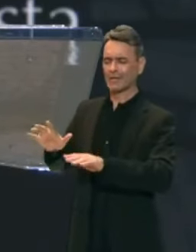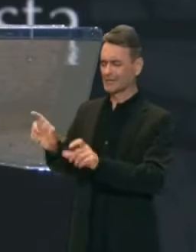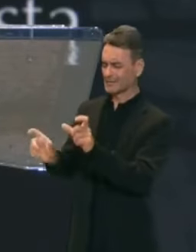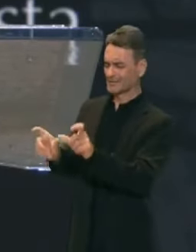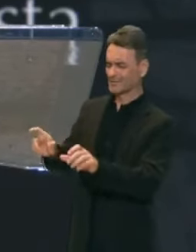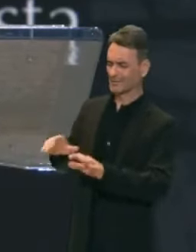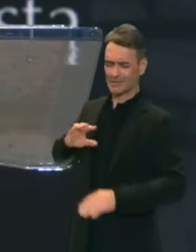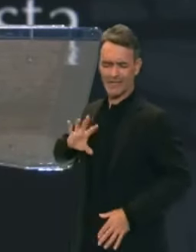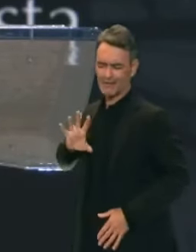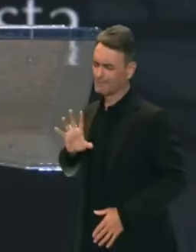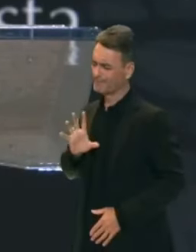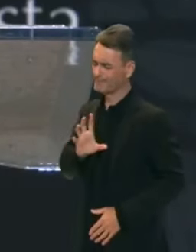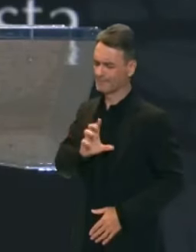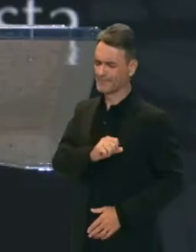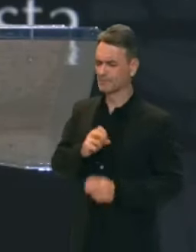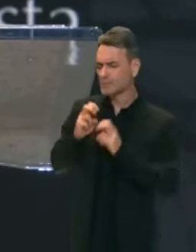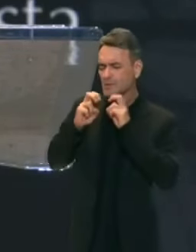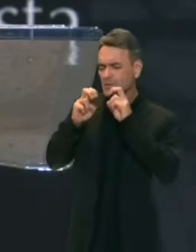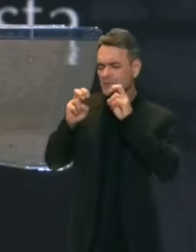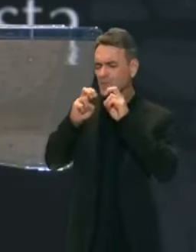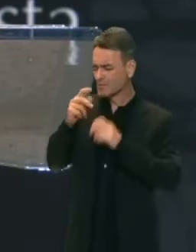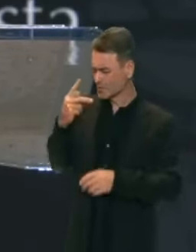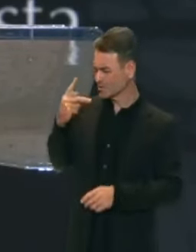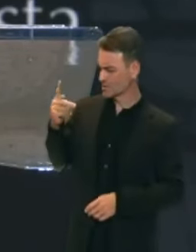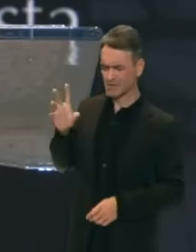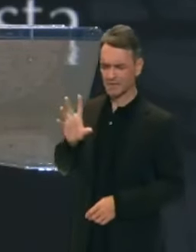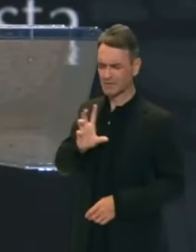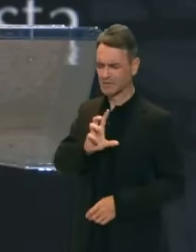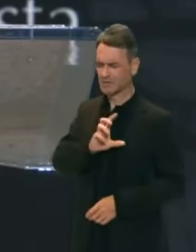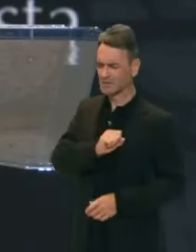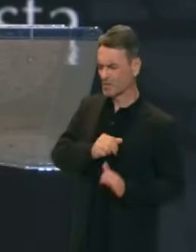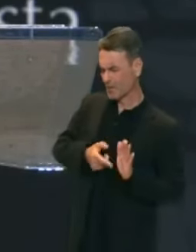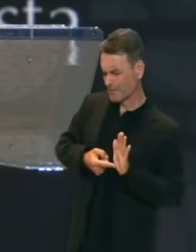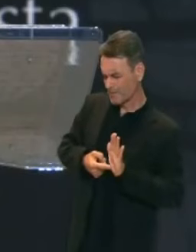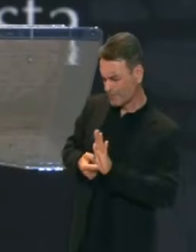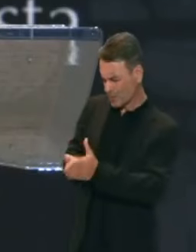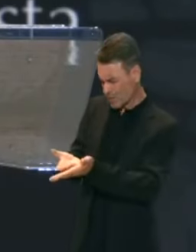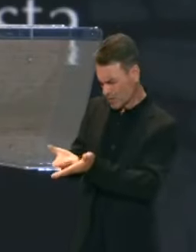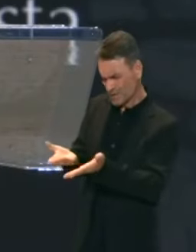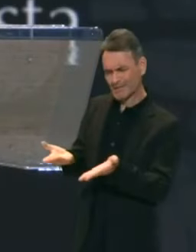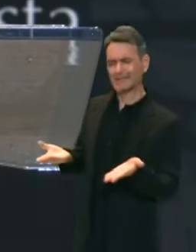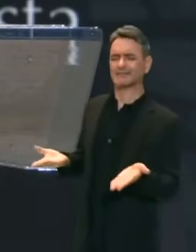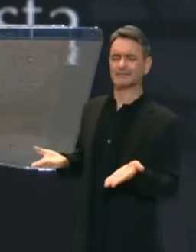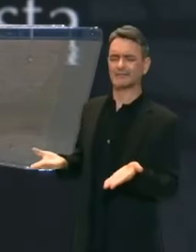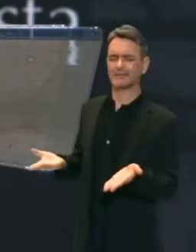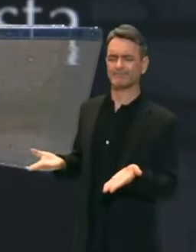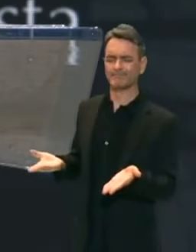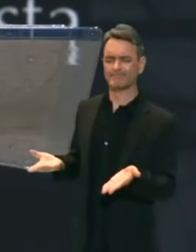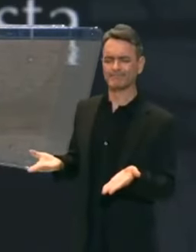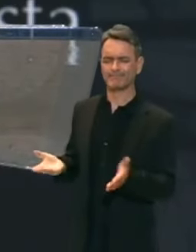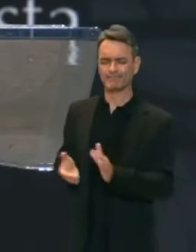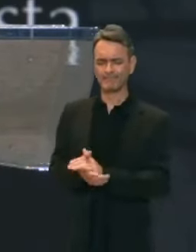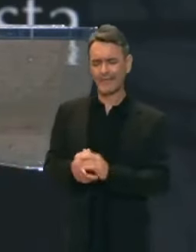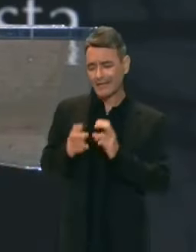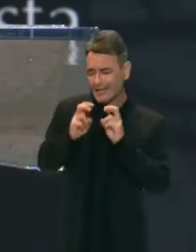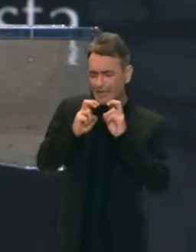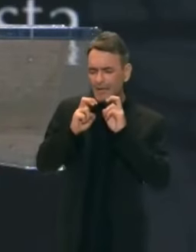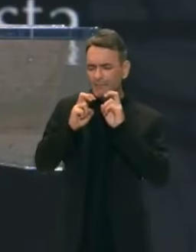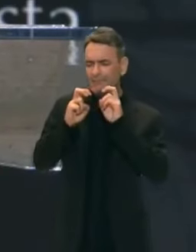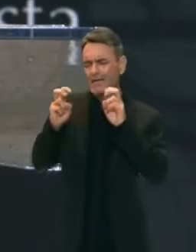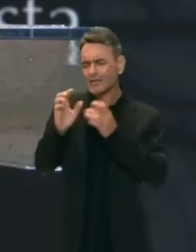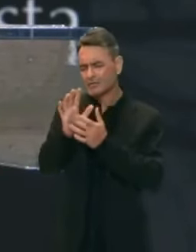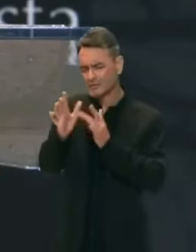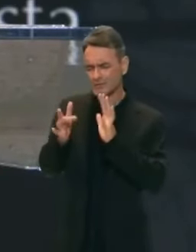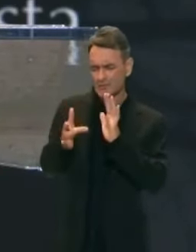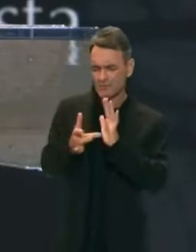amamos, clamando pelo amor do Senhor, revelando-se a eles. Clamando, Jesus,